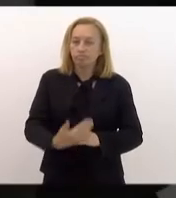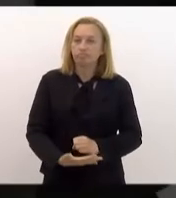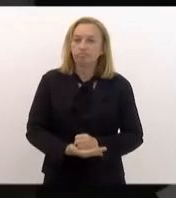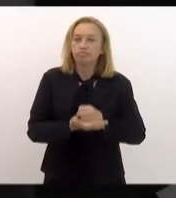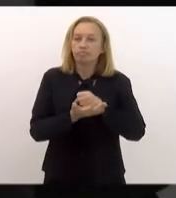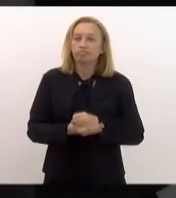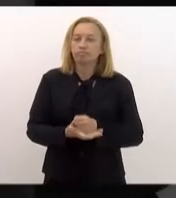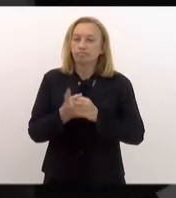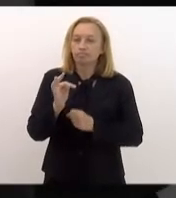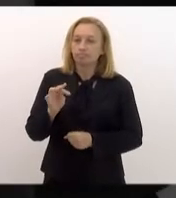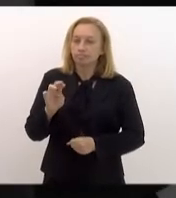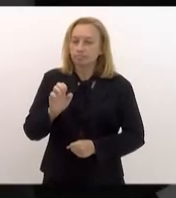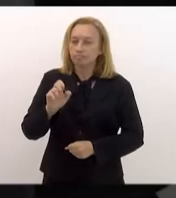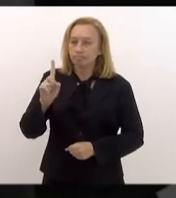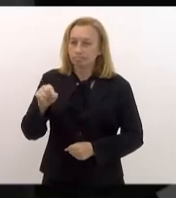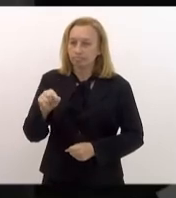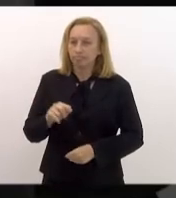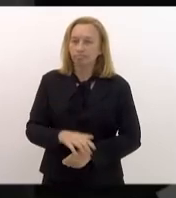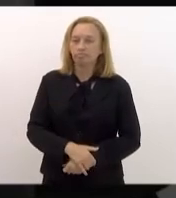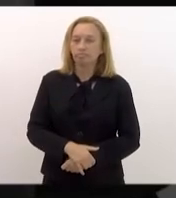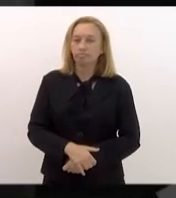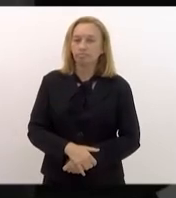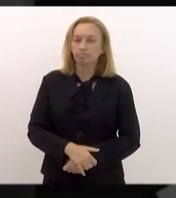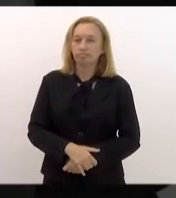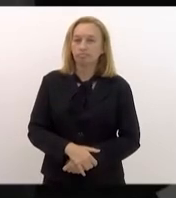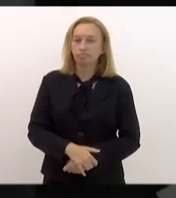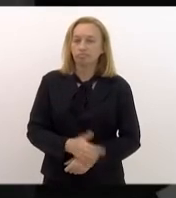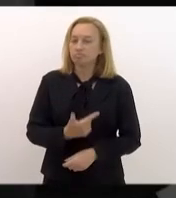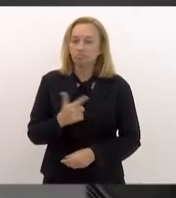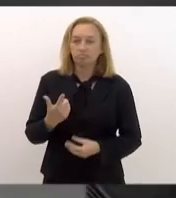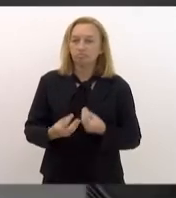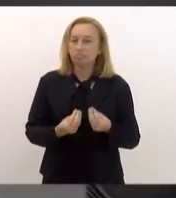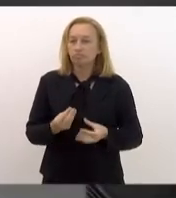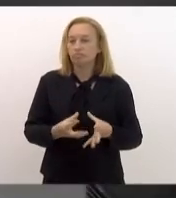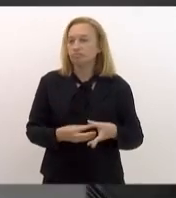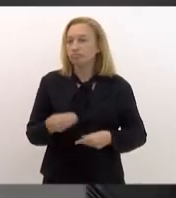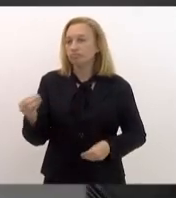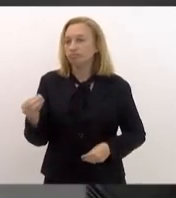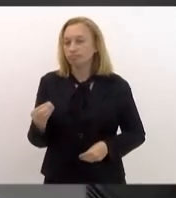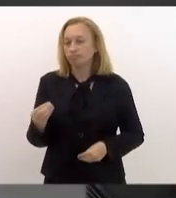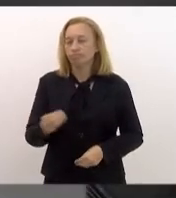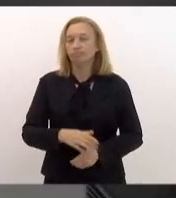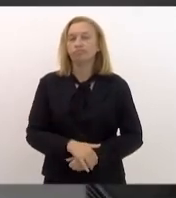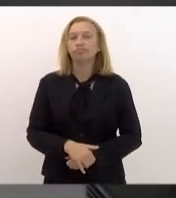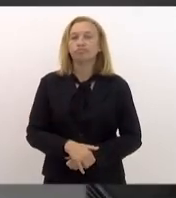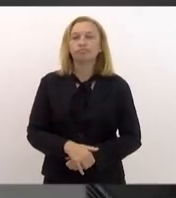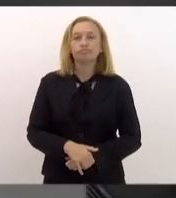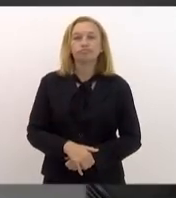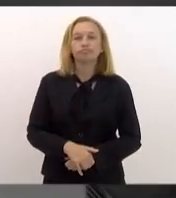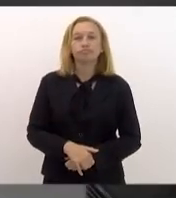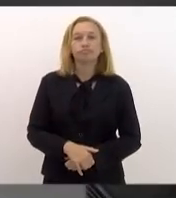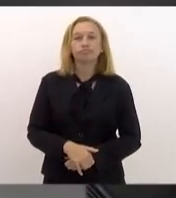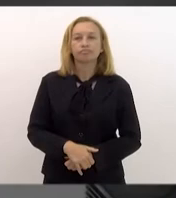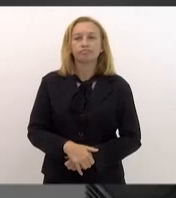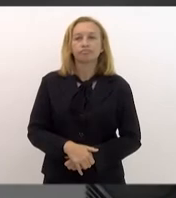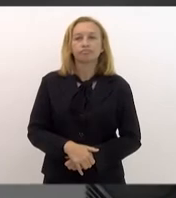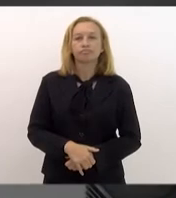que é o econômico, o social e o meio ambiente. Não tem como fugir disso. É regra, não tem como fugir. A